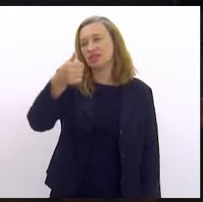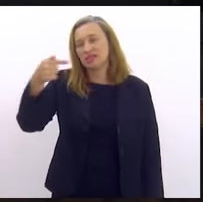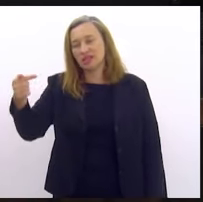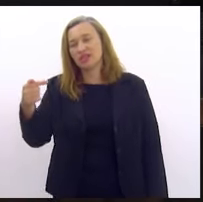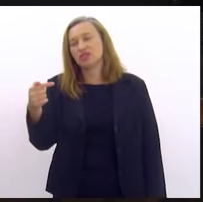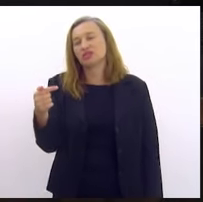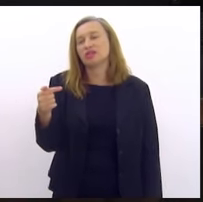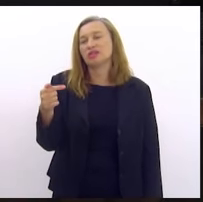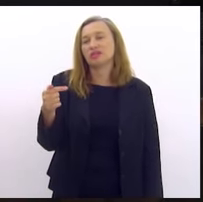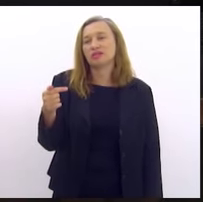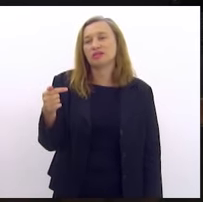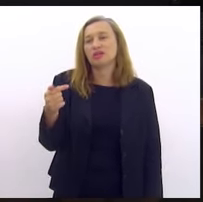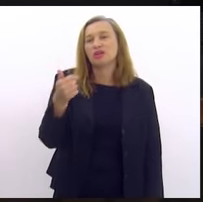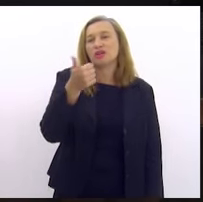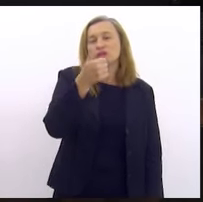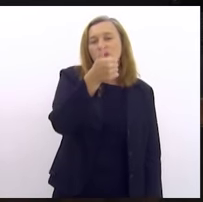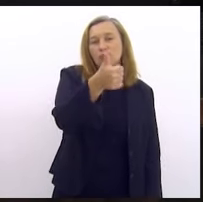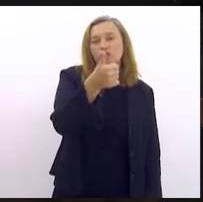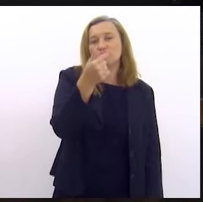2845/17,